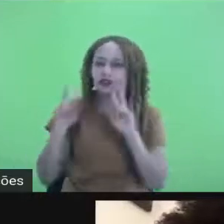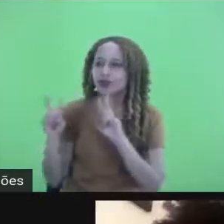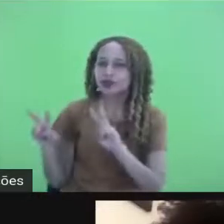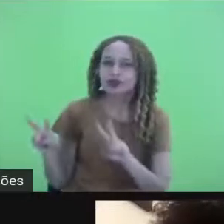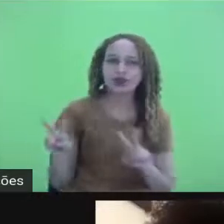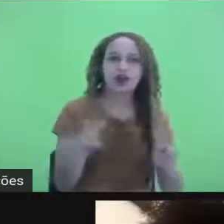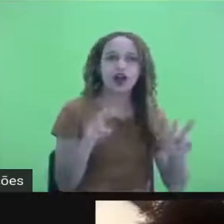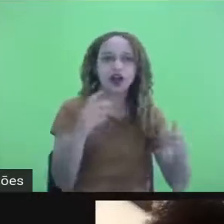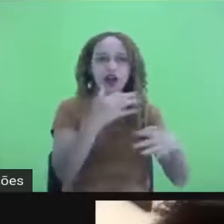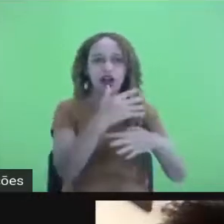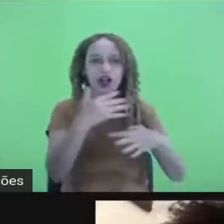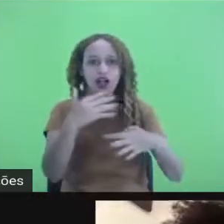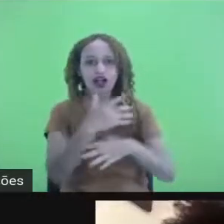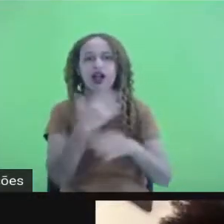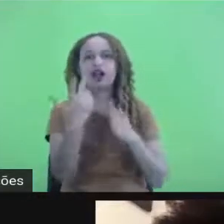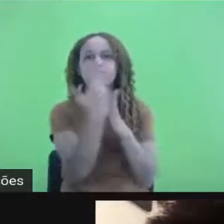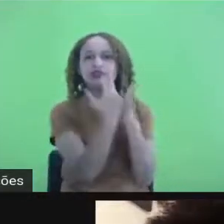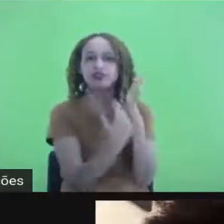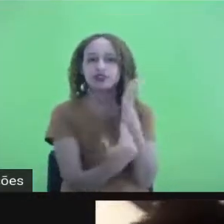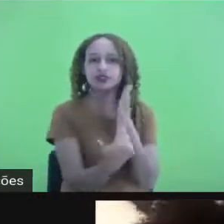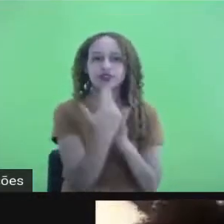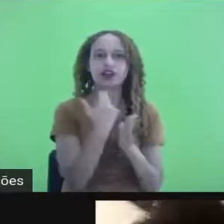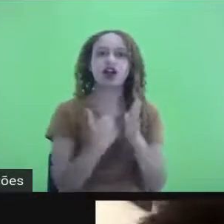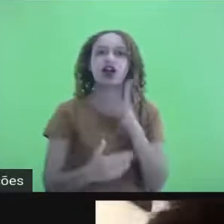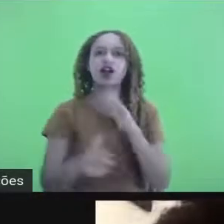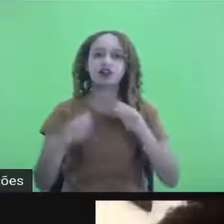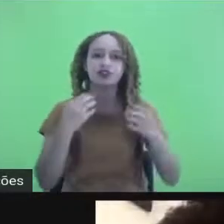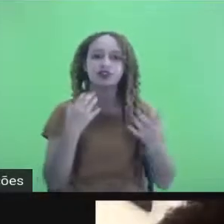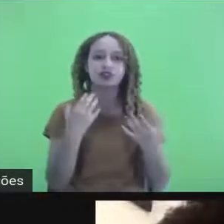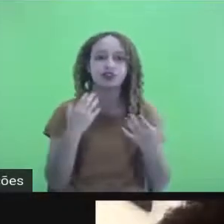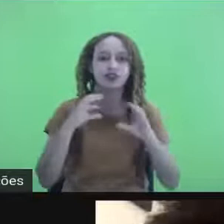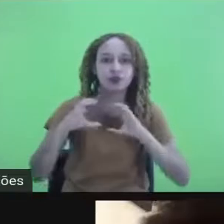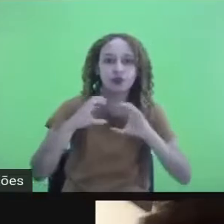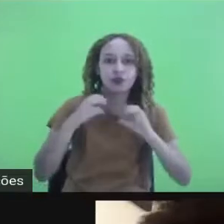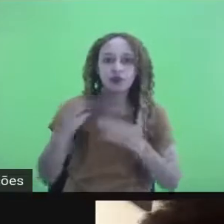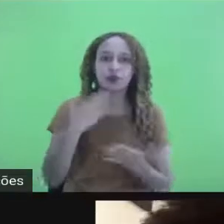de mapeamento, de comunicação com as pessoas que